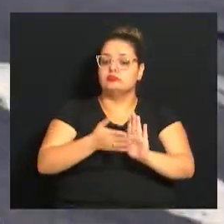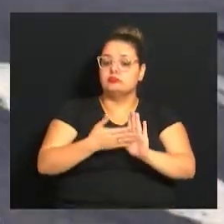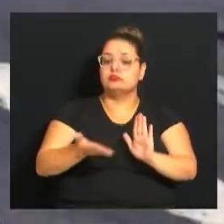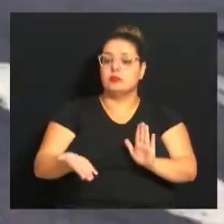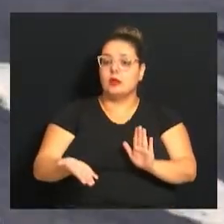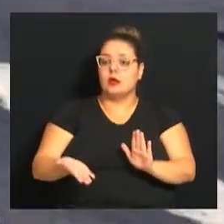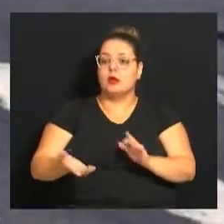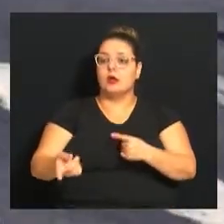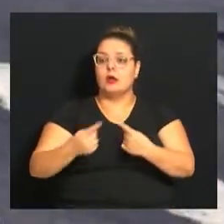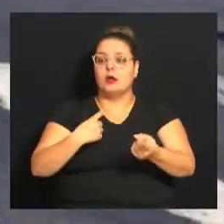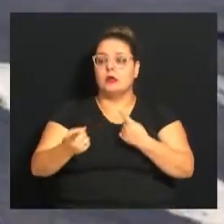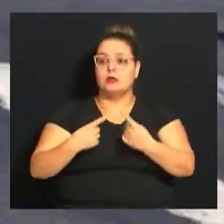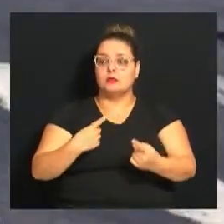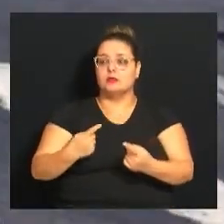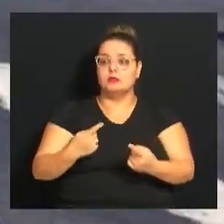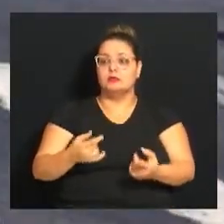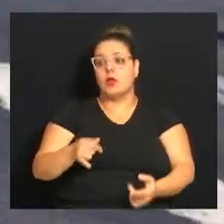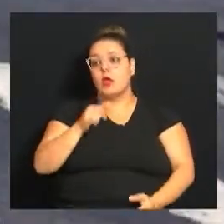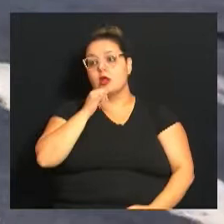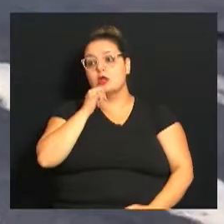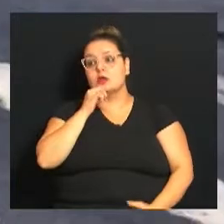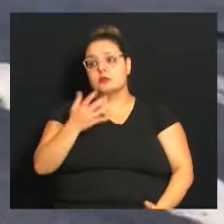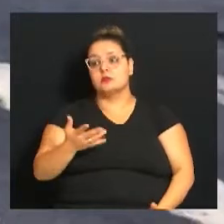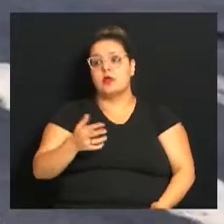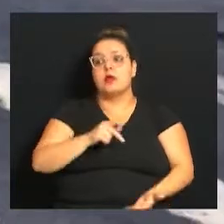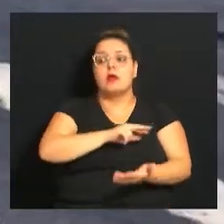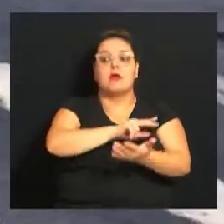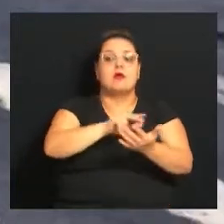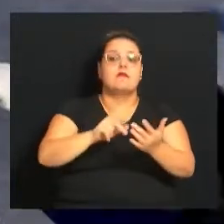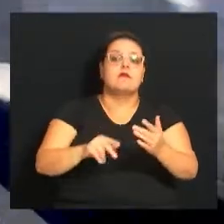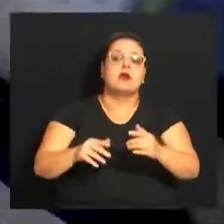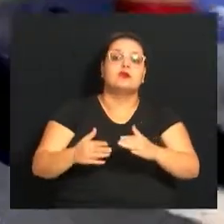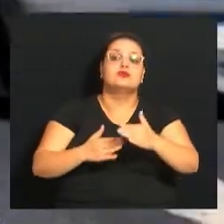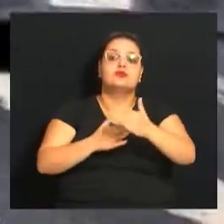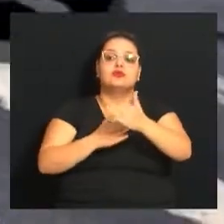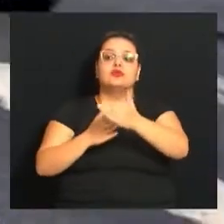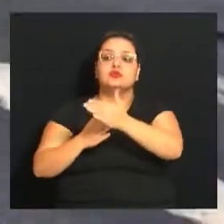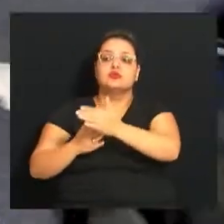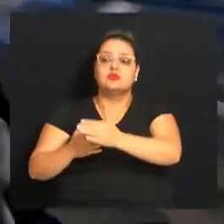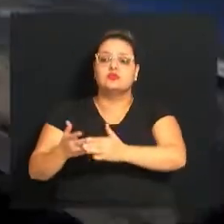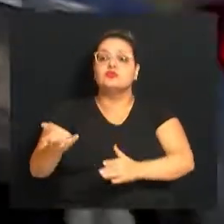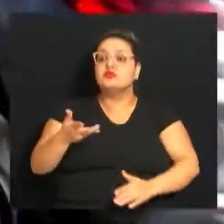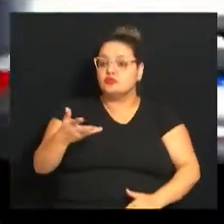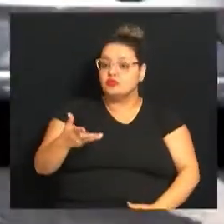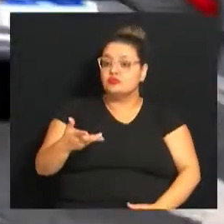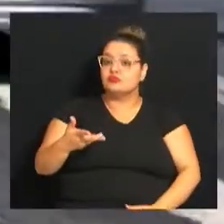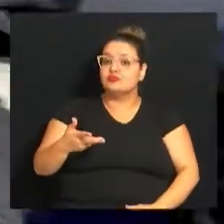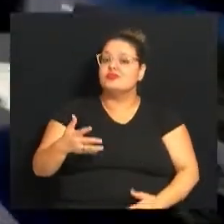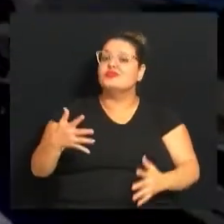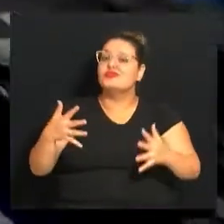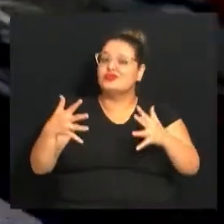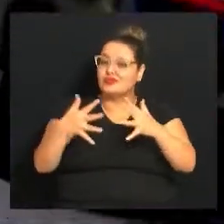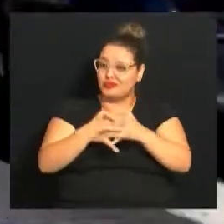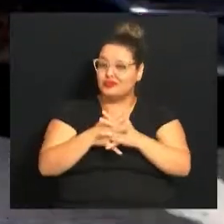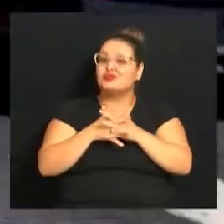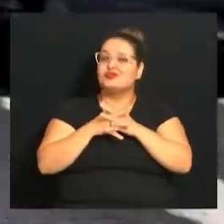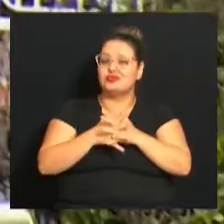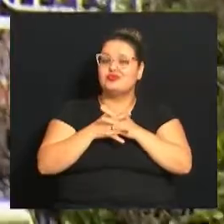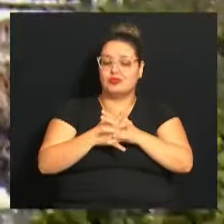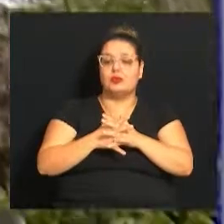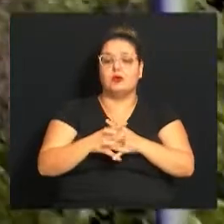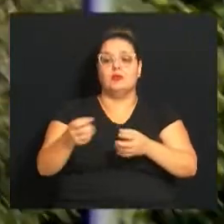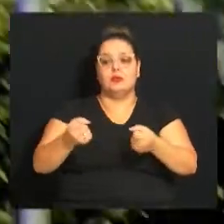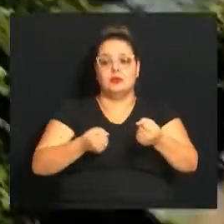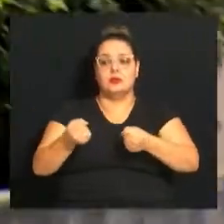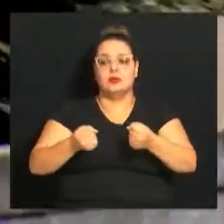ou avenida, por exemplo, há vários limites de velocidade, o que de fato acaba confundindo o motorista.